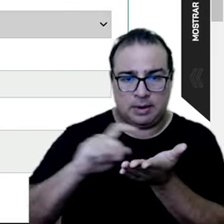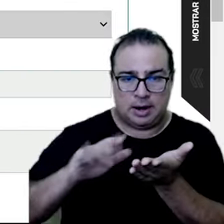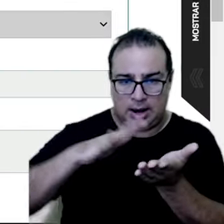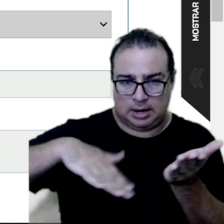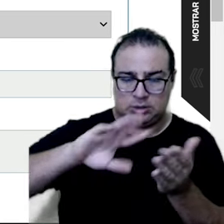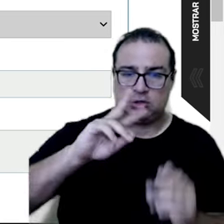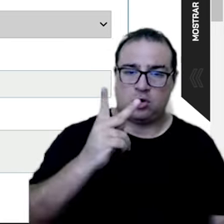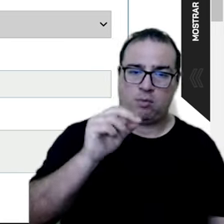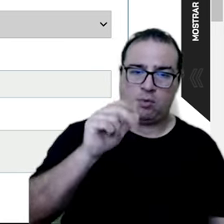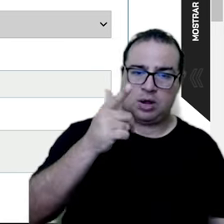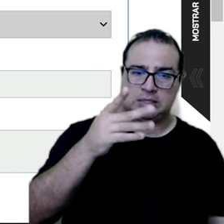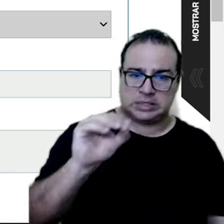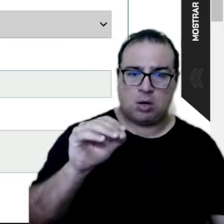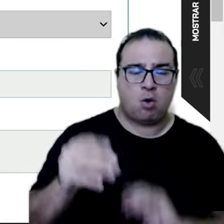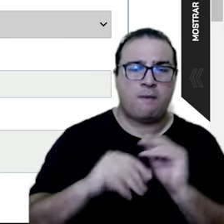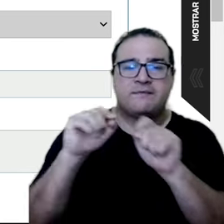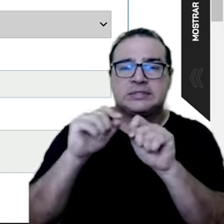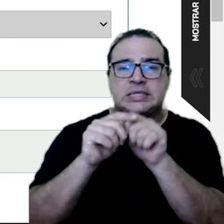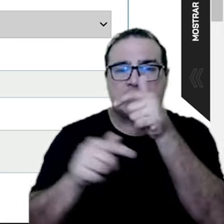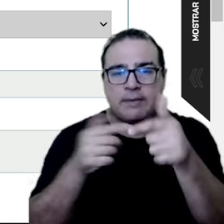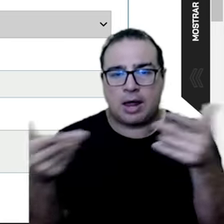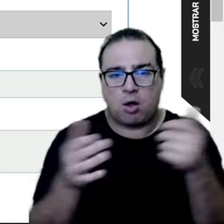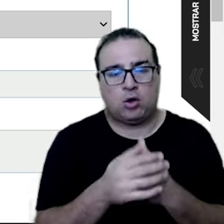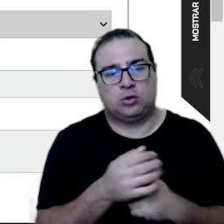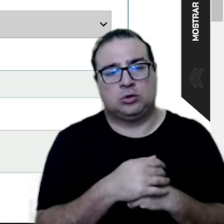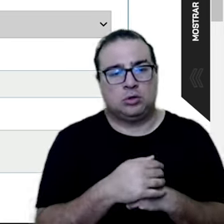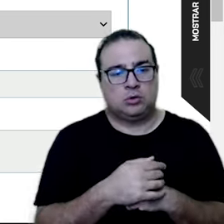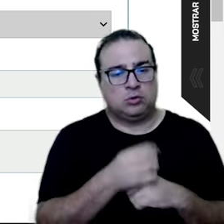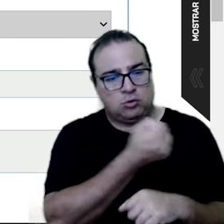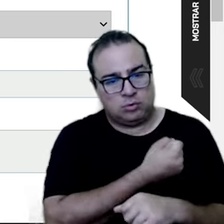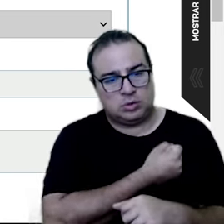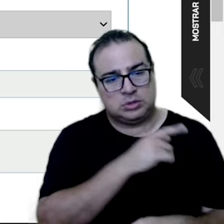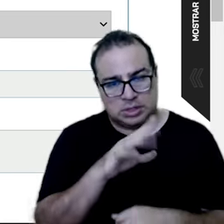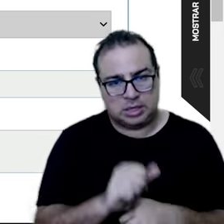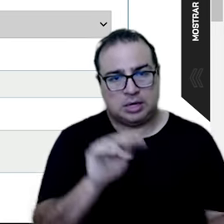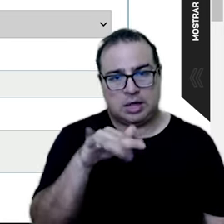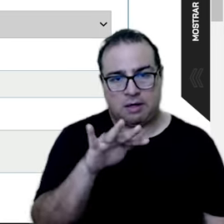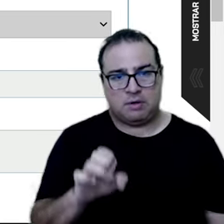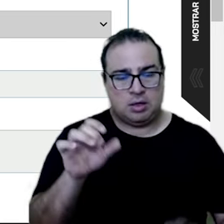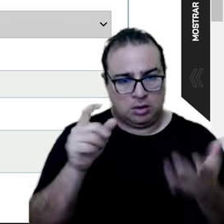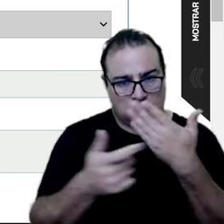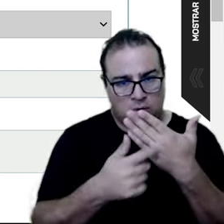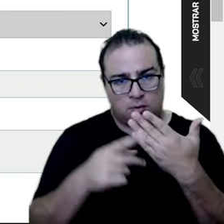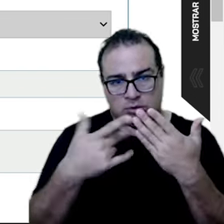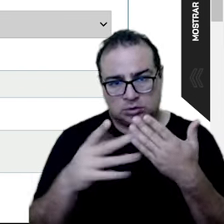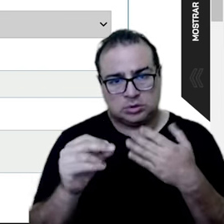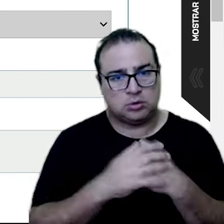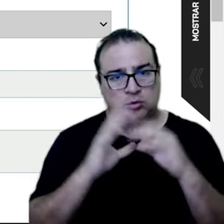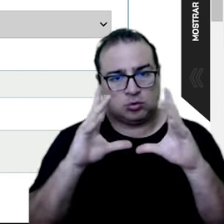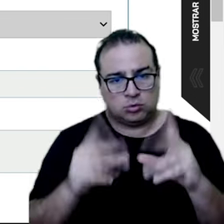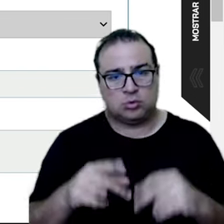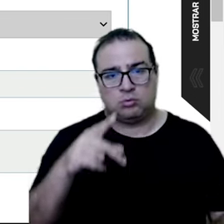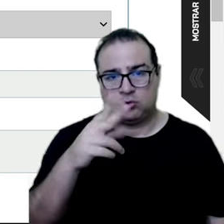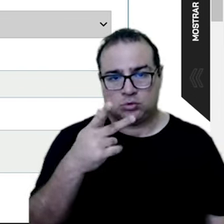ambiente de homologação então aqui o que a gente vai atuar ó número de série em homologação NF em homologação cliquei na produção vai aqui ficar